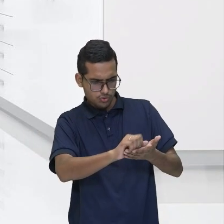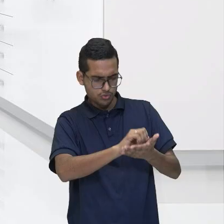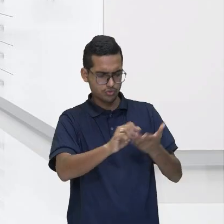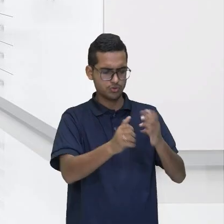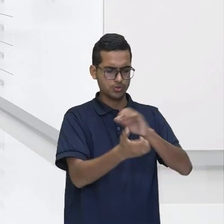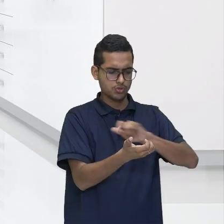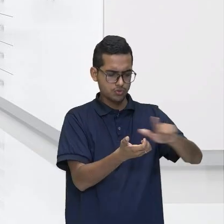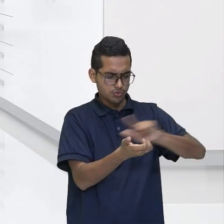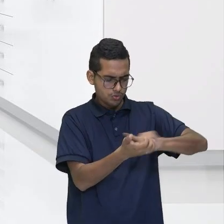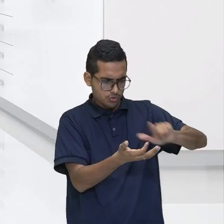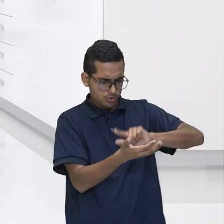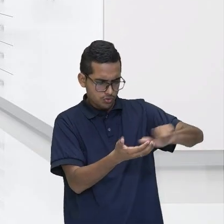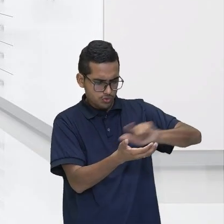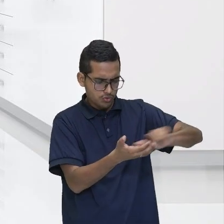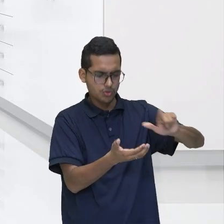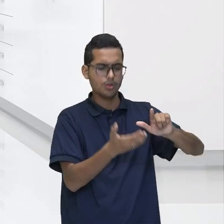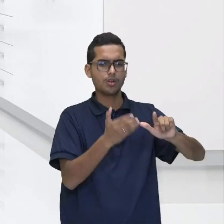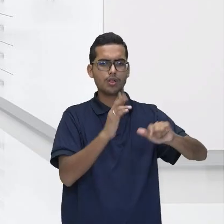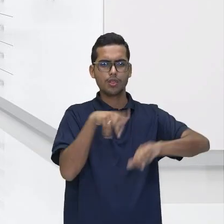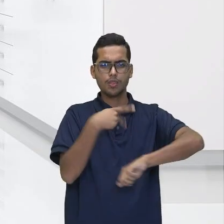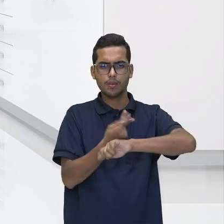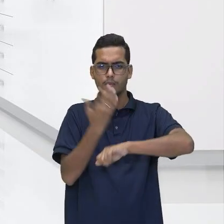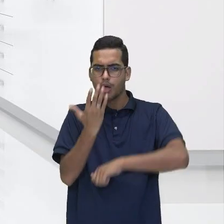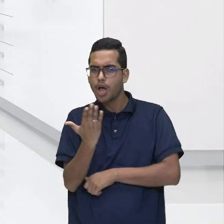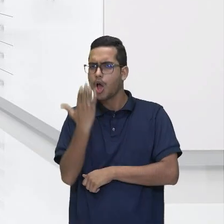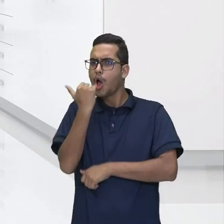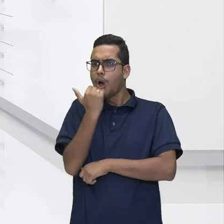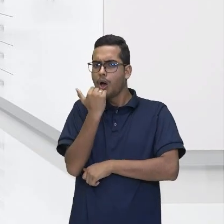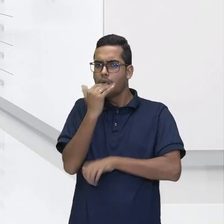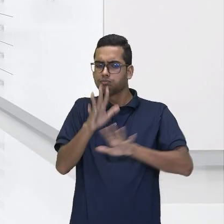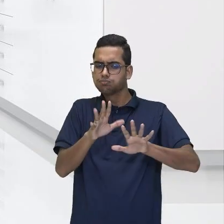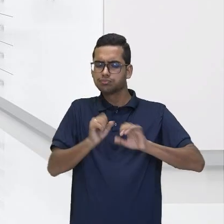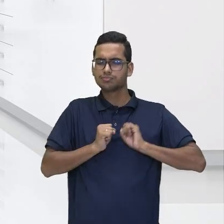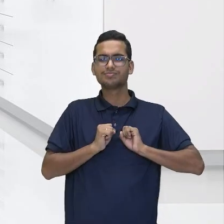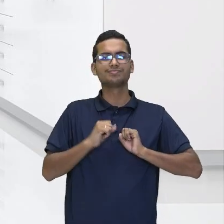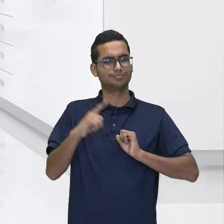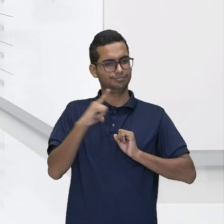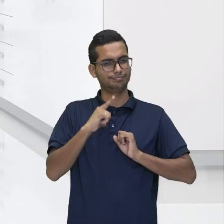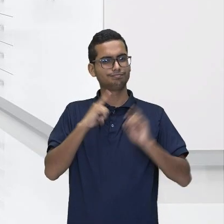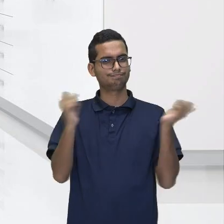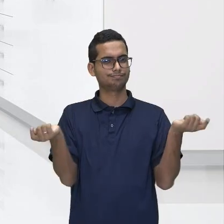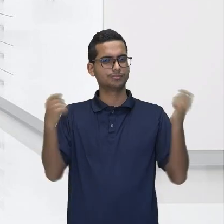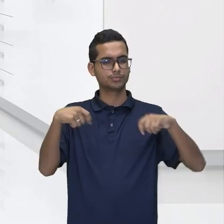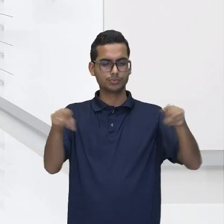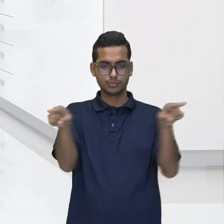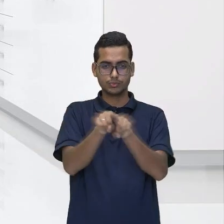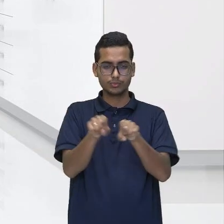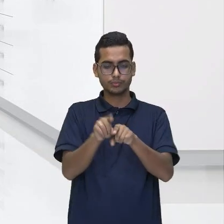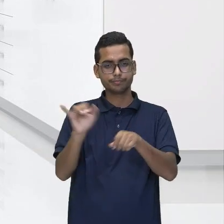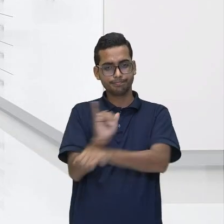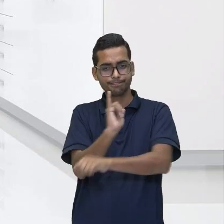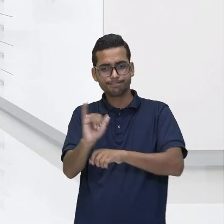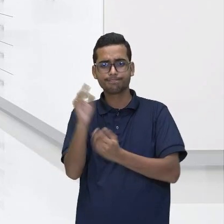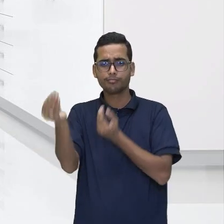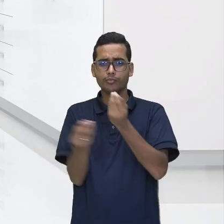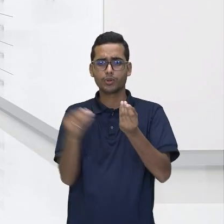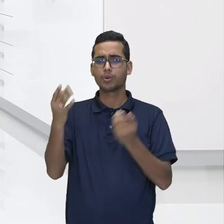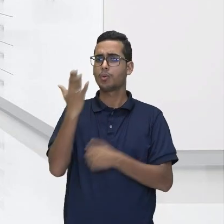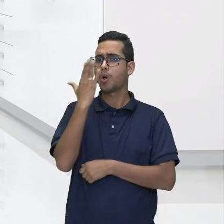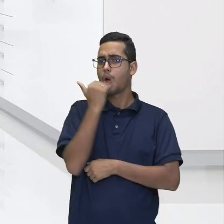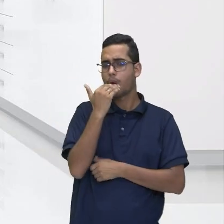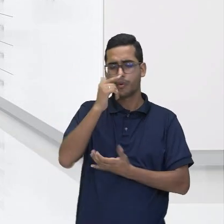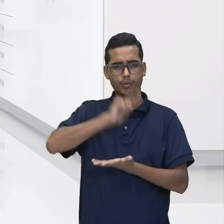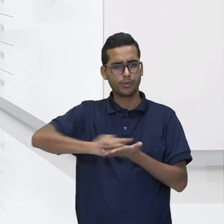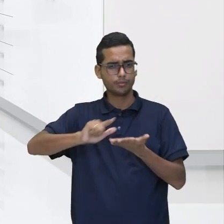Então, o que eu vou comentar agora é que tem um modo de fazer a higienização, a esterilização desses alimentos com